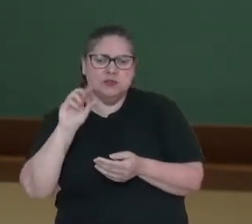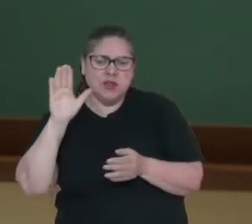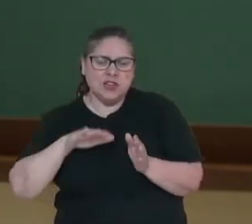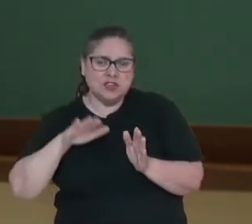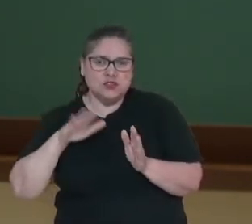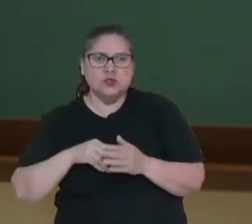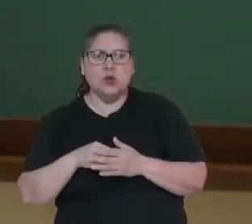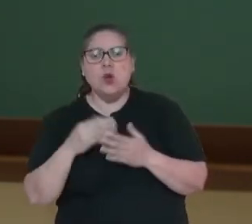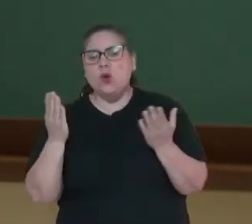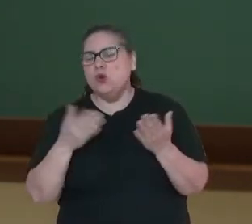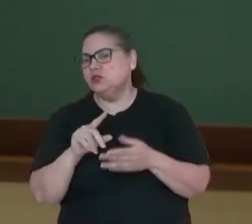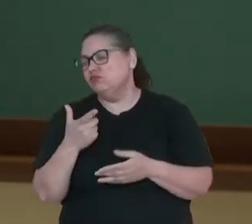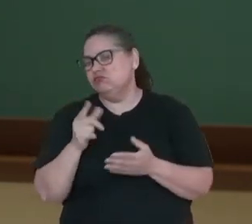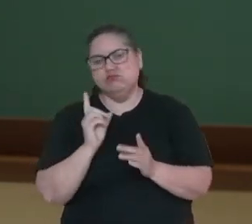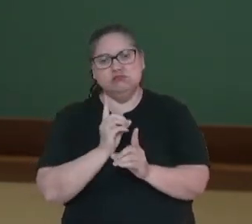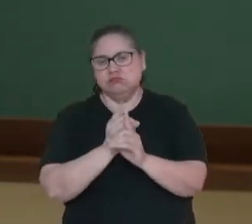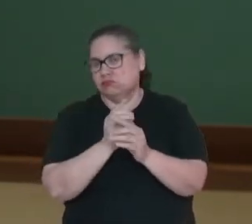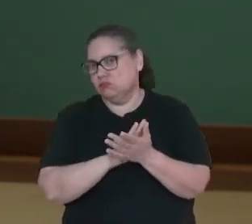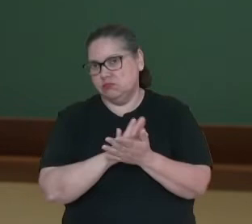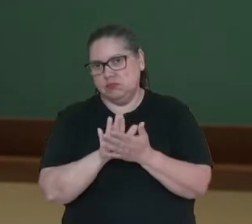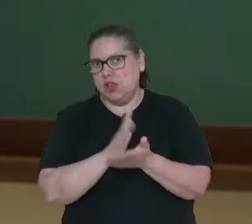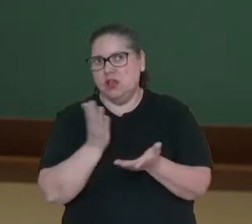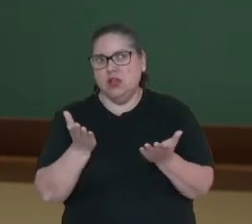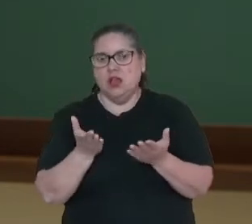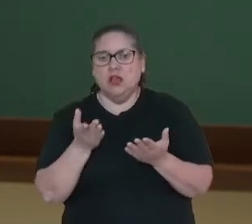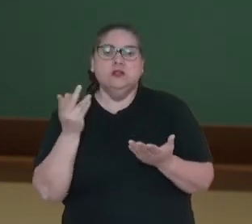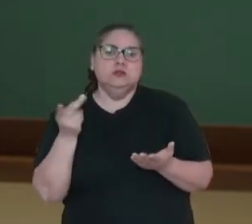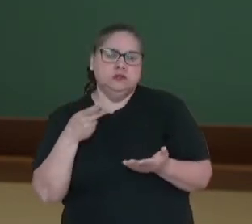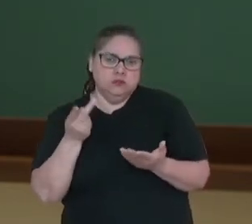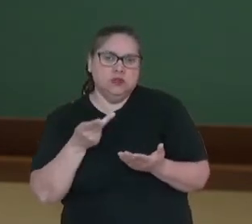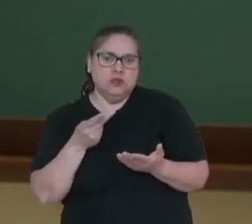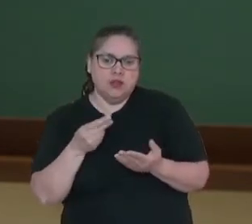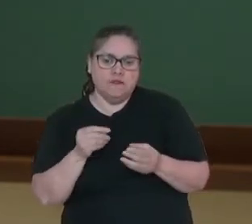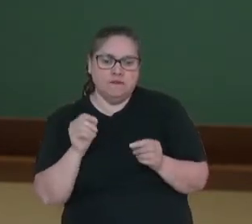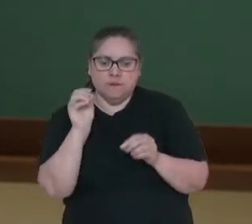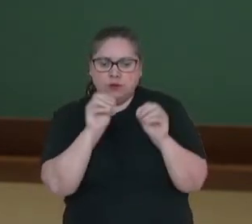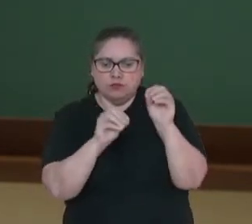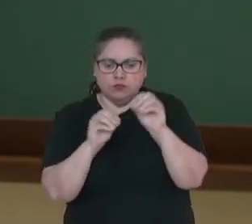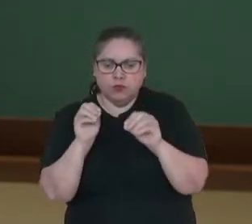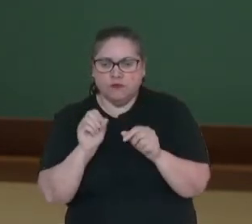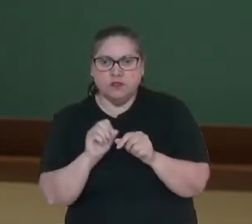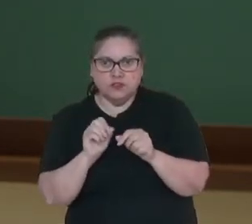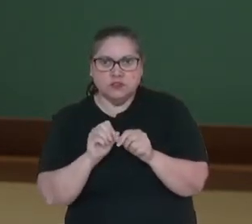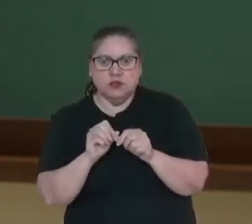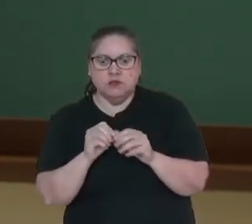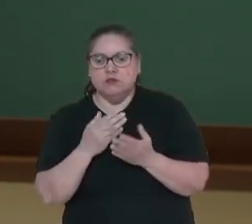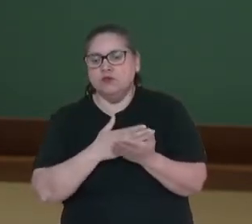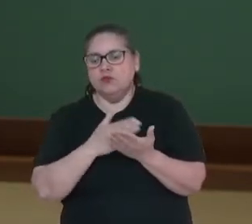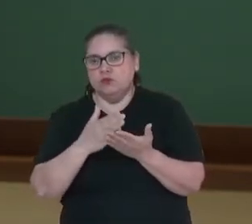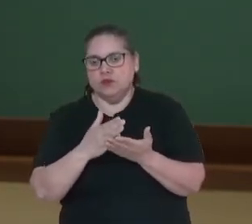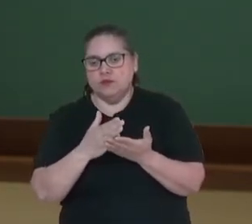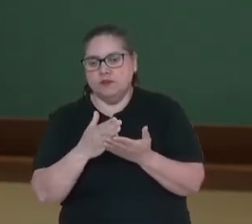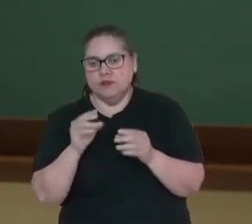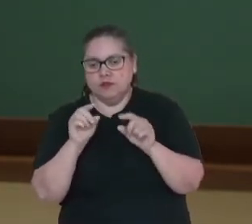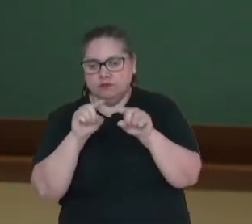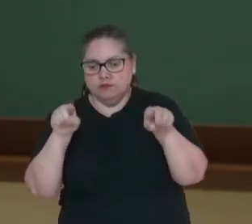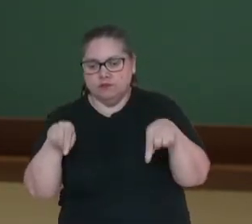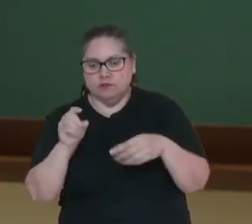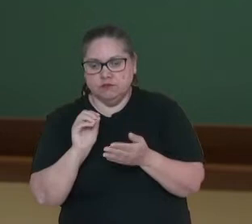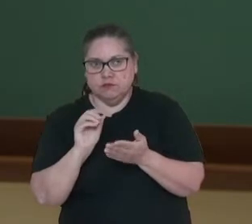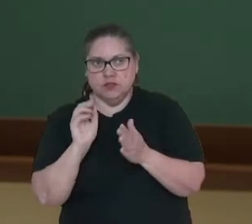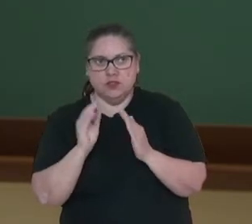bloquinhos. Hoje a gente não encontra mais isso. Então a gente tem que montar o tabuleiro. Então vamos começar montando o